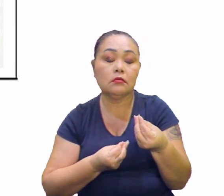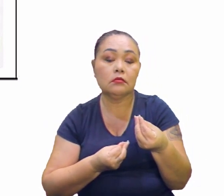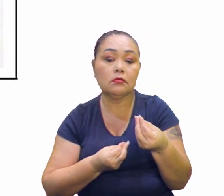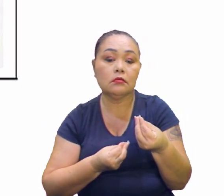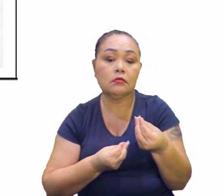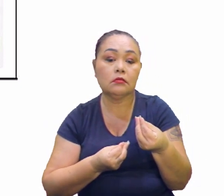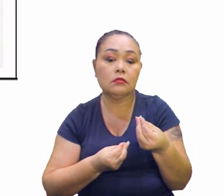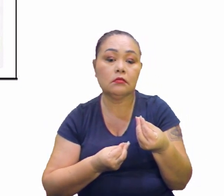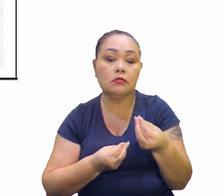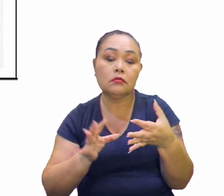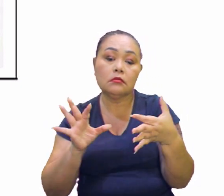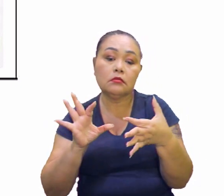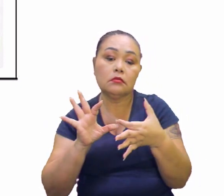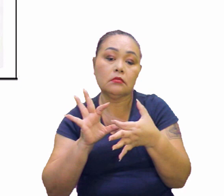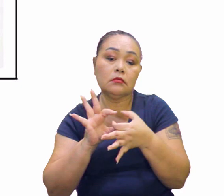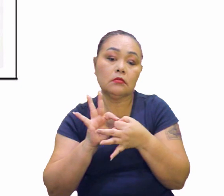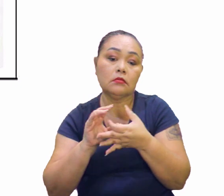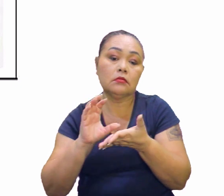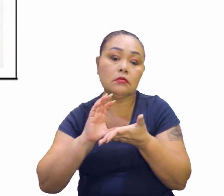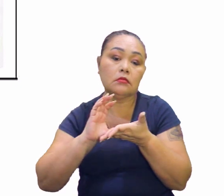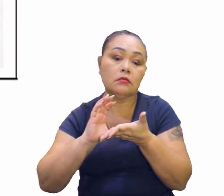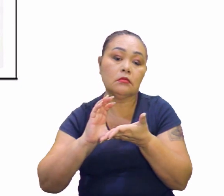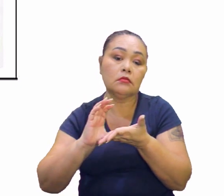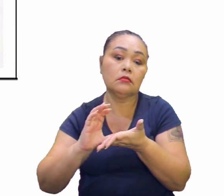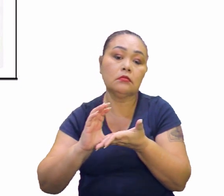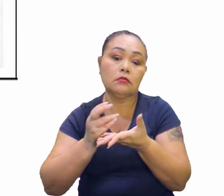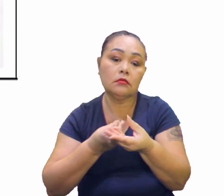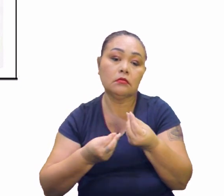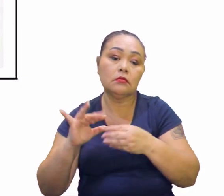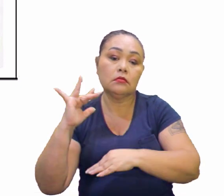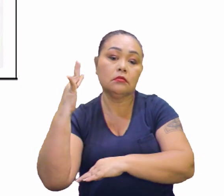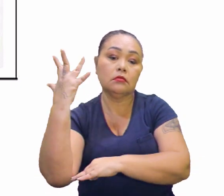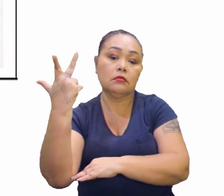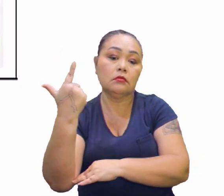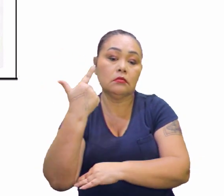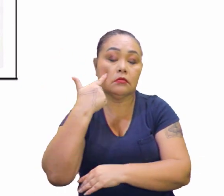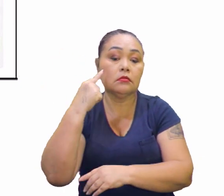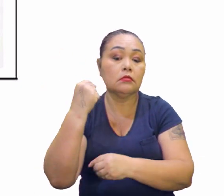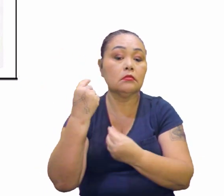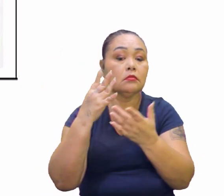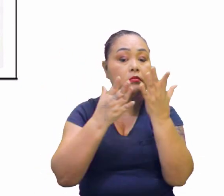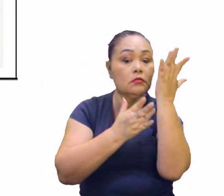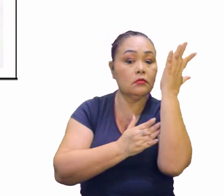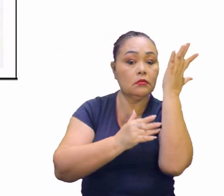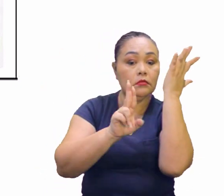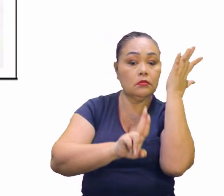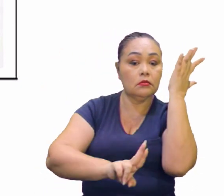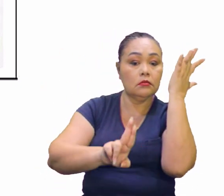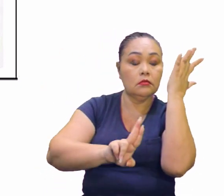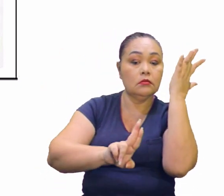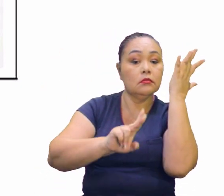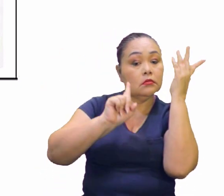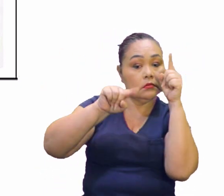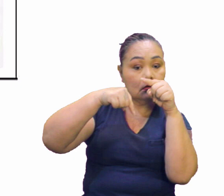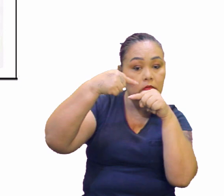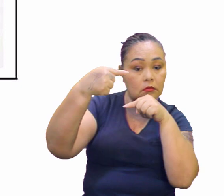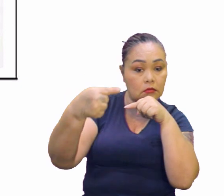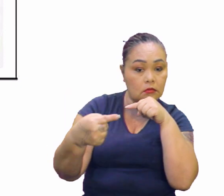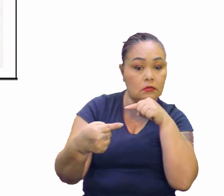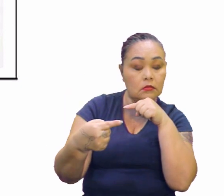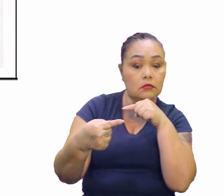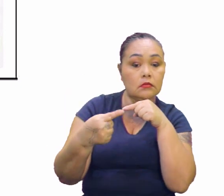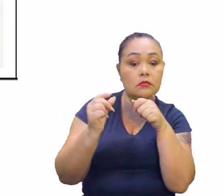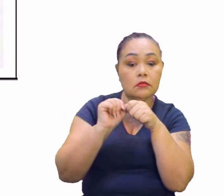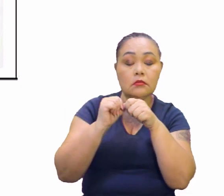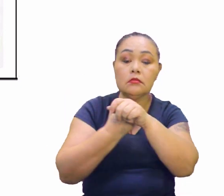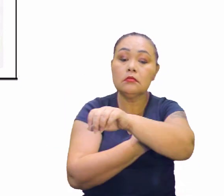ok? Ele está relacionado ao manejo florestal e indica que a madeira utilizada resulta